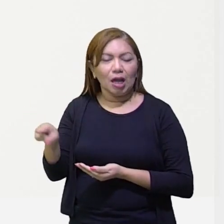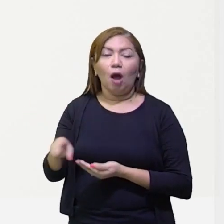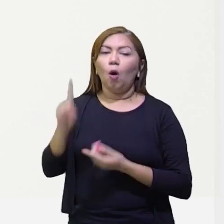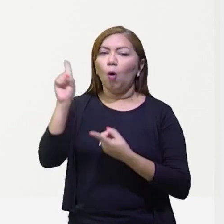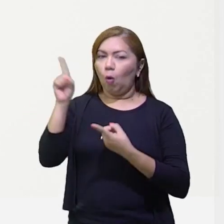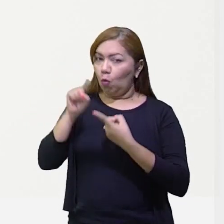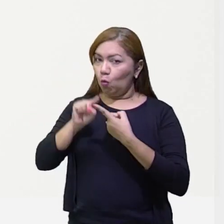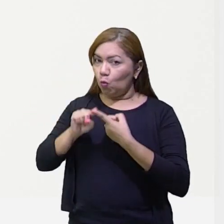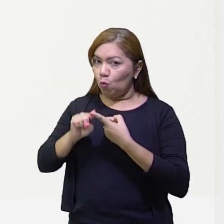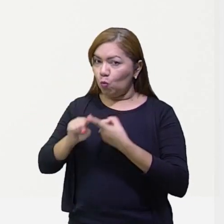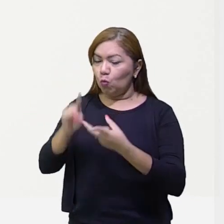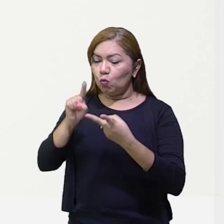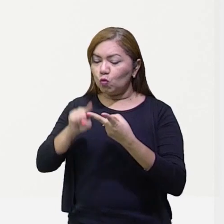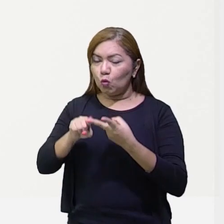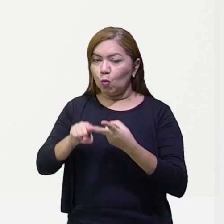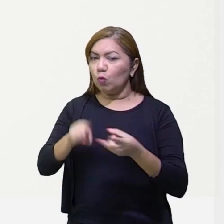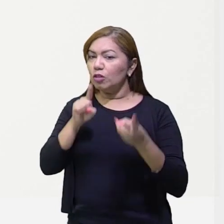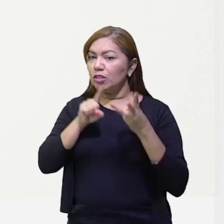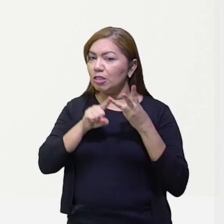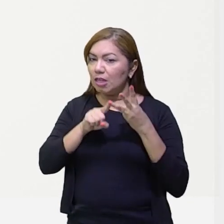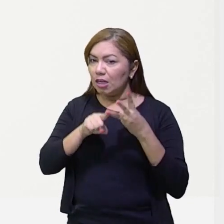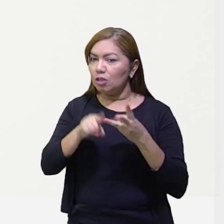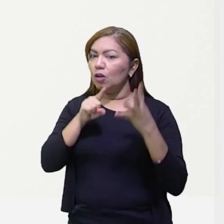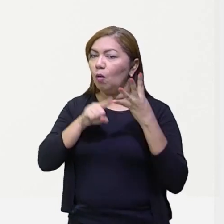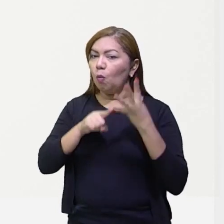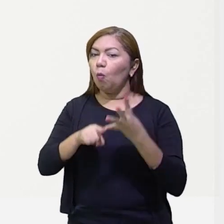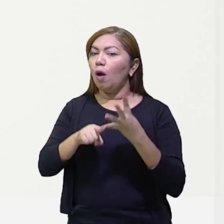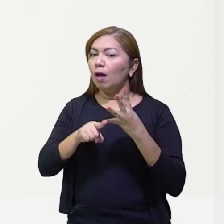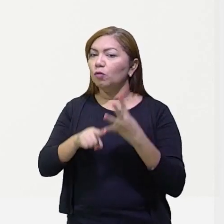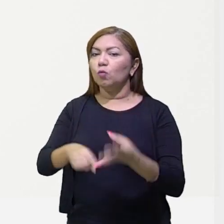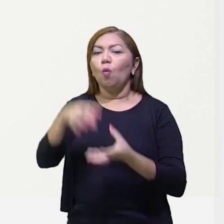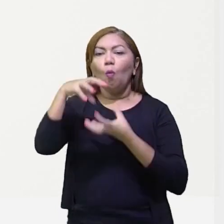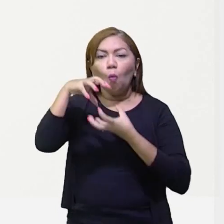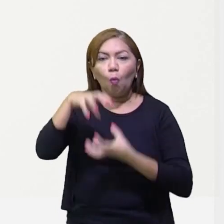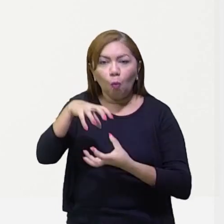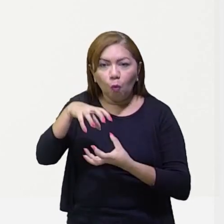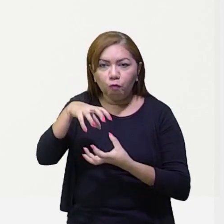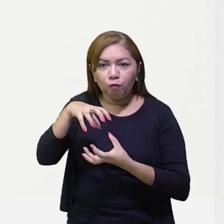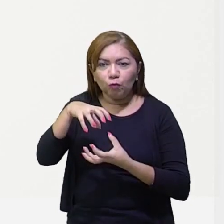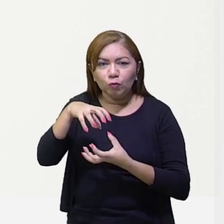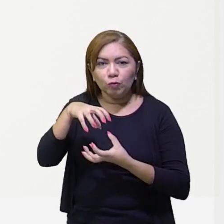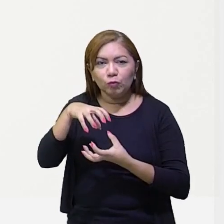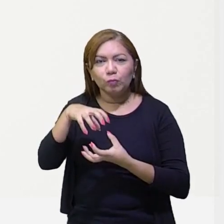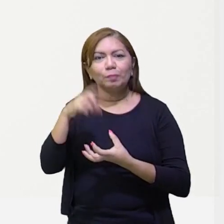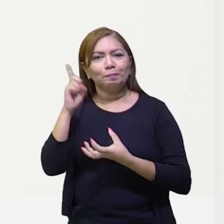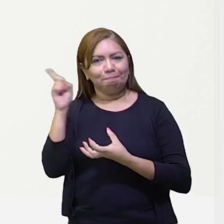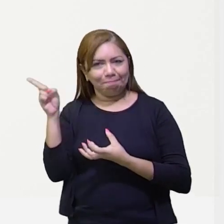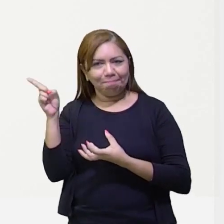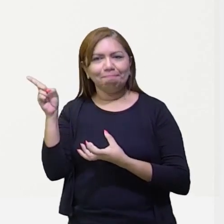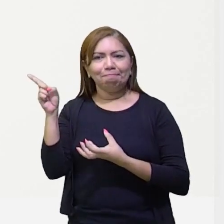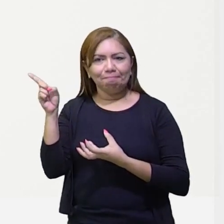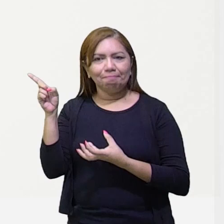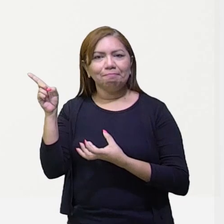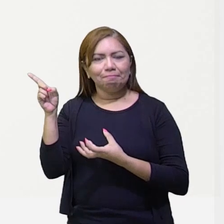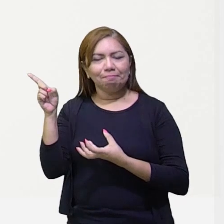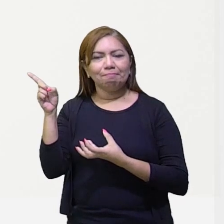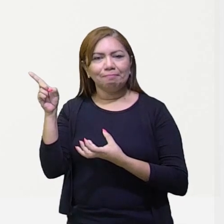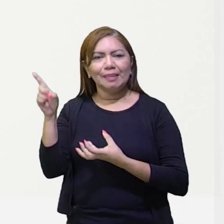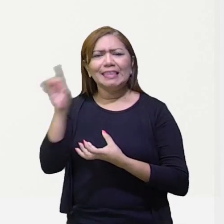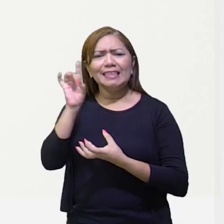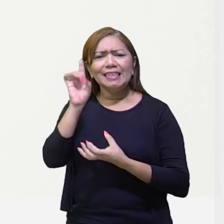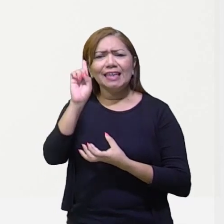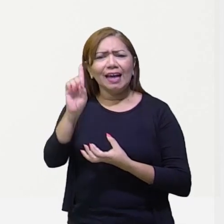1, 2, 3, 4. Muito bem. Por que, professor? Observe, como eu havia falado na cartela